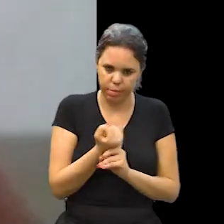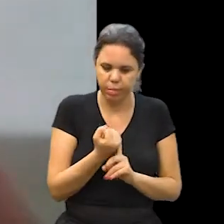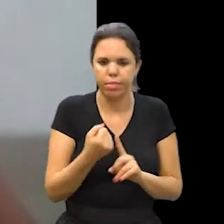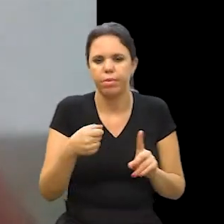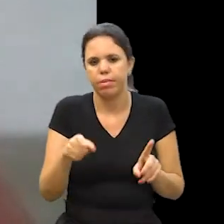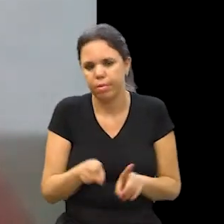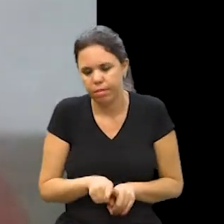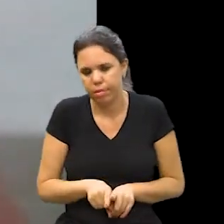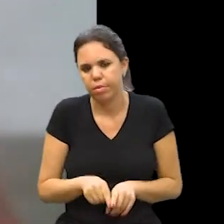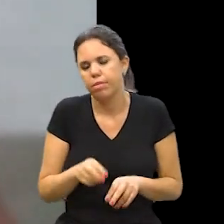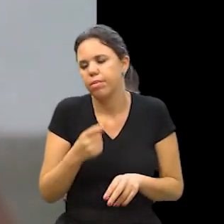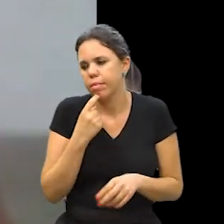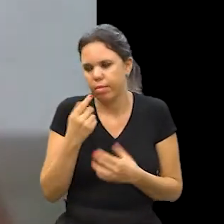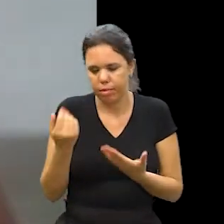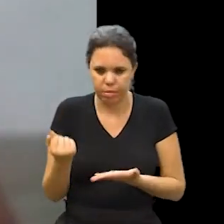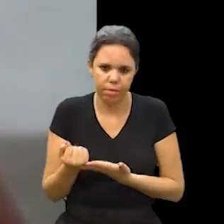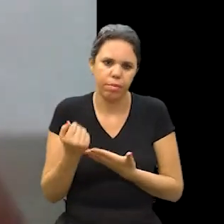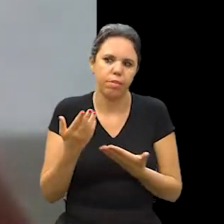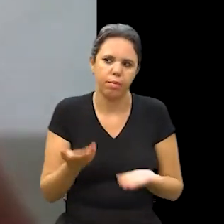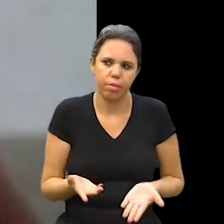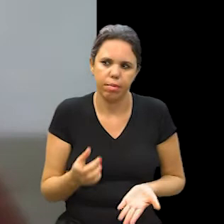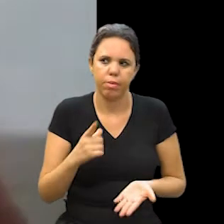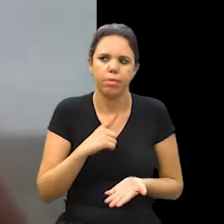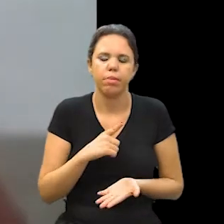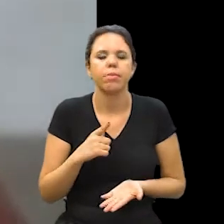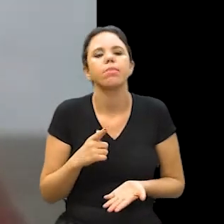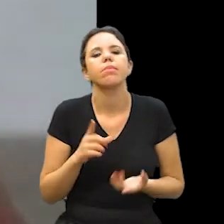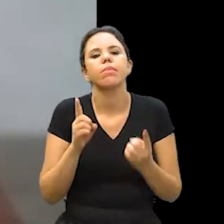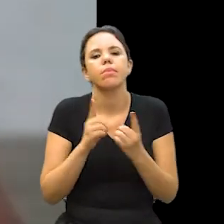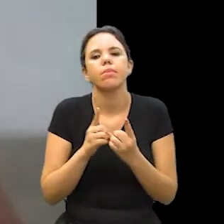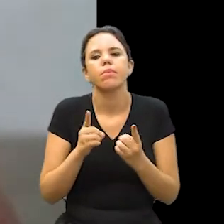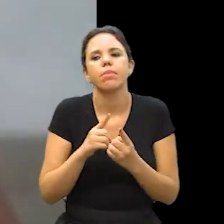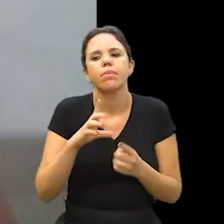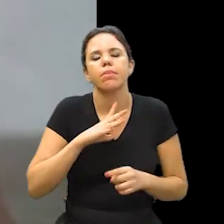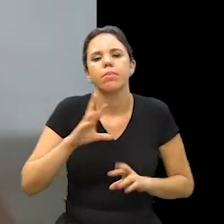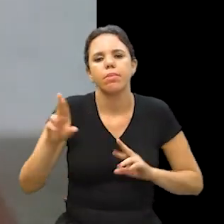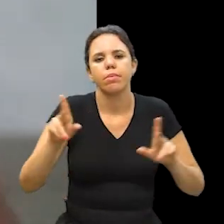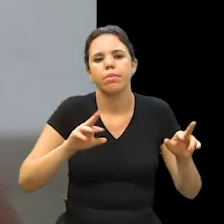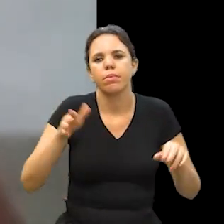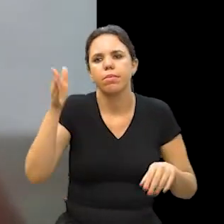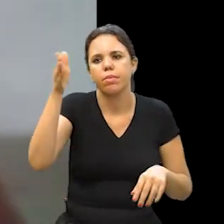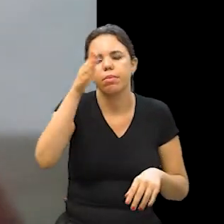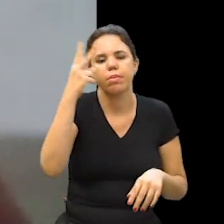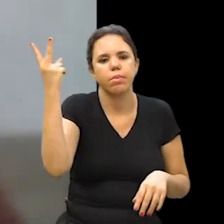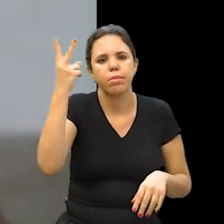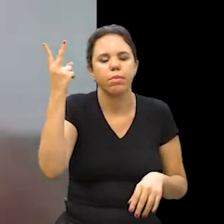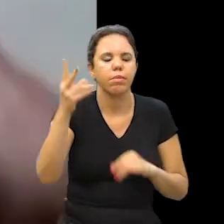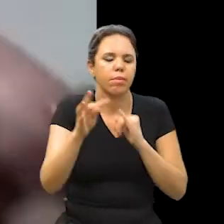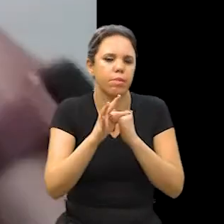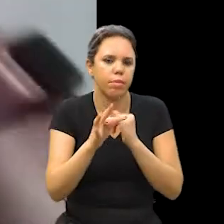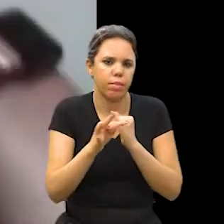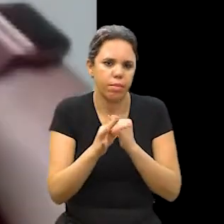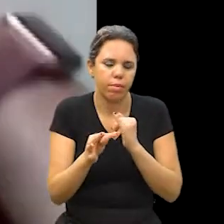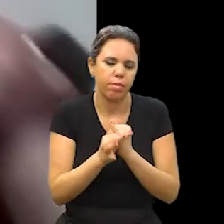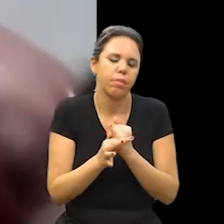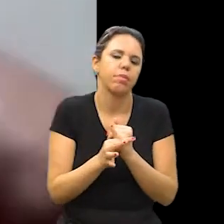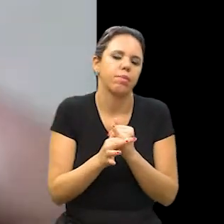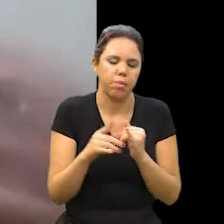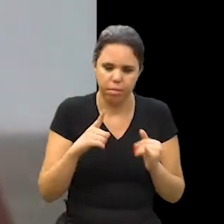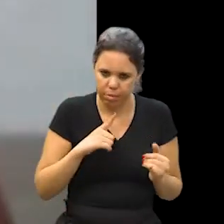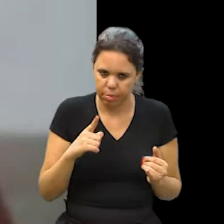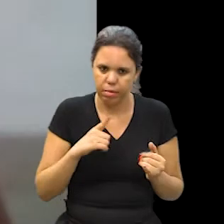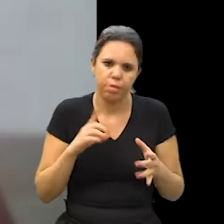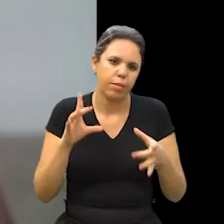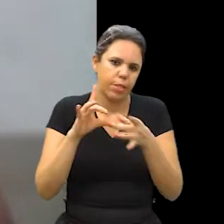também, né, aqui por Campinas, a gente também atende outras cidades, por exemplo, Valinhos, Itatiba, né, então a gente também